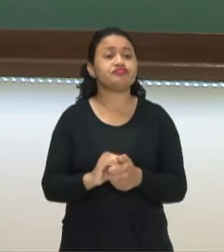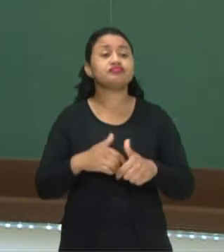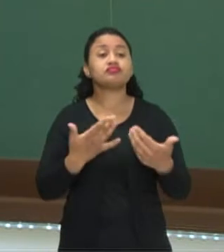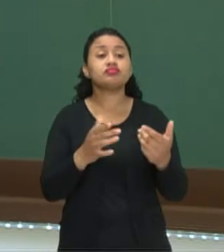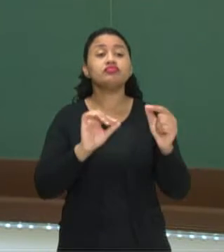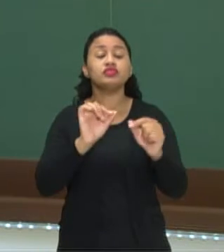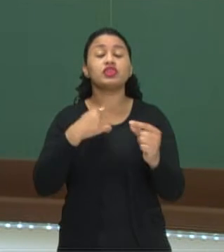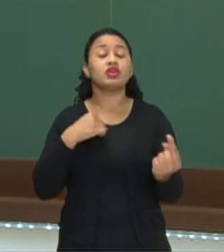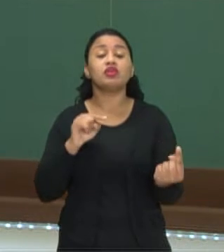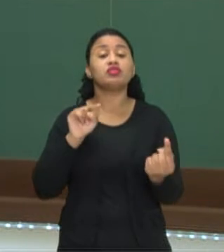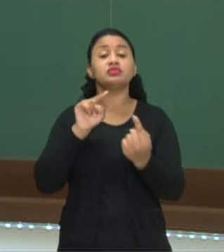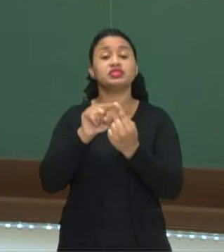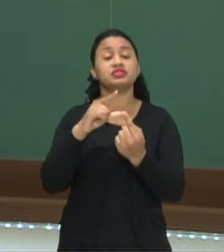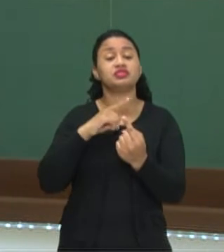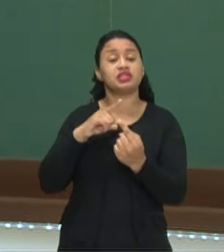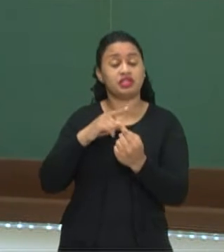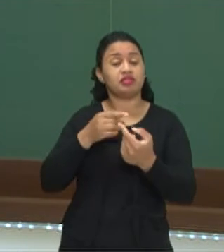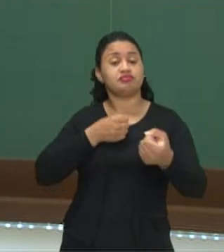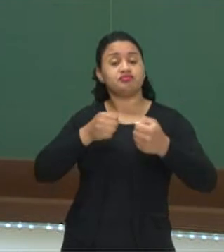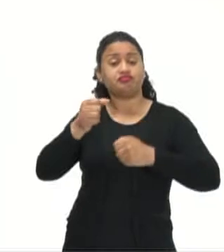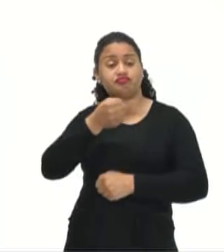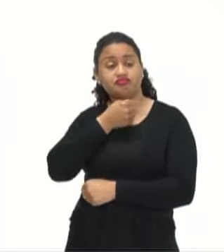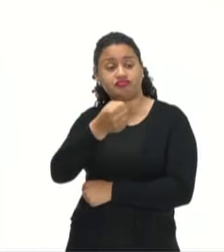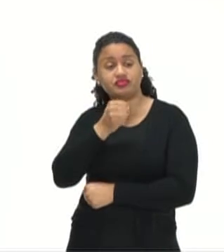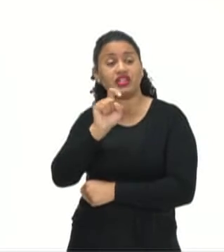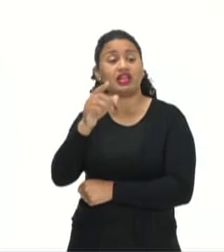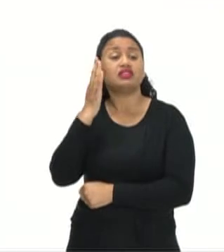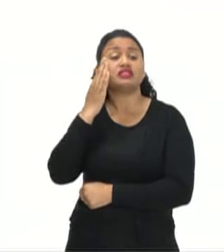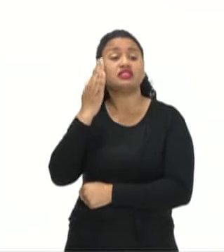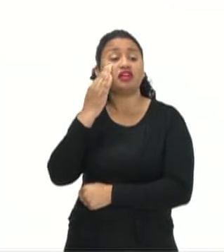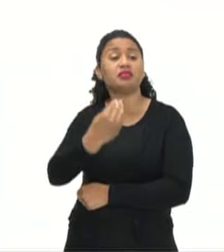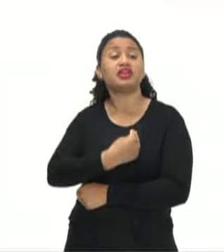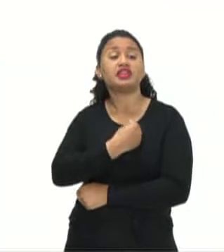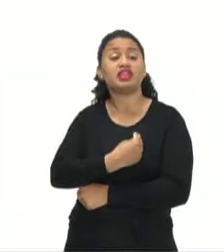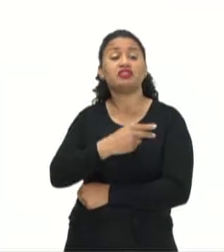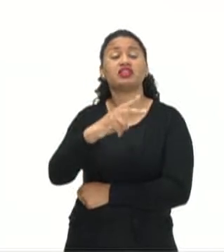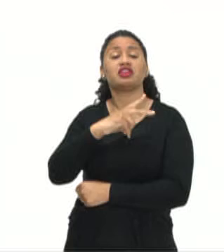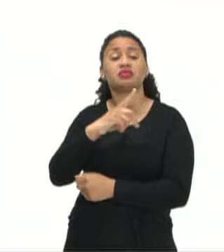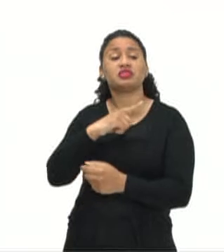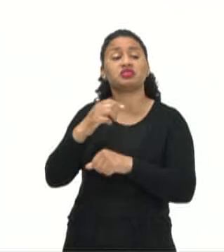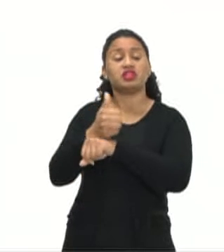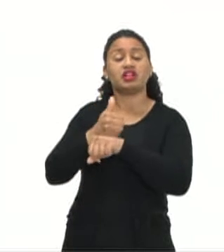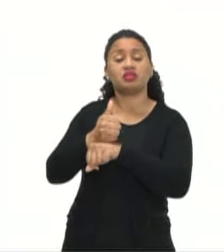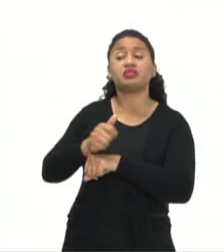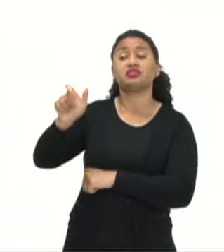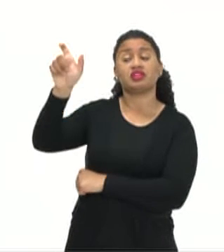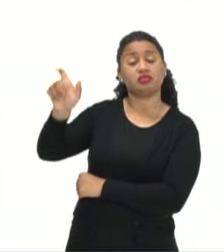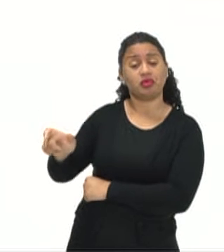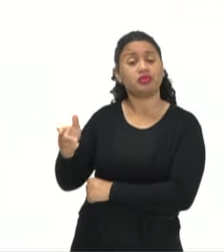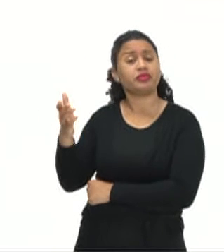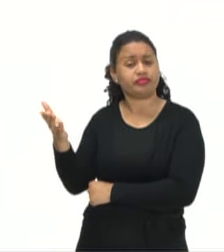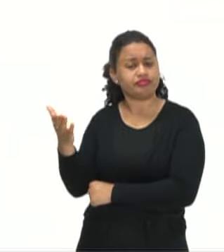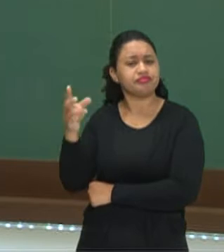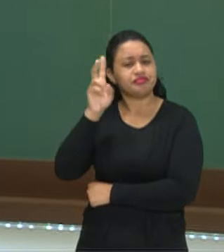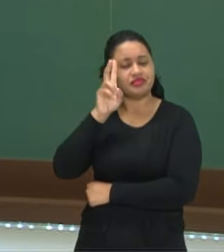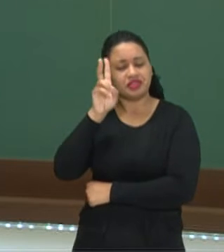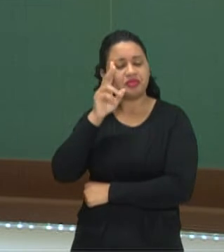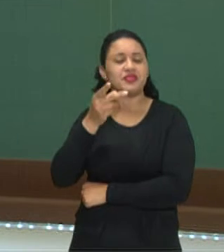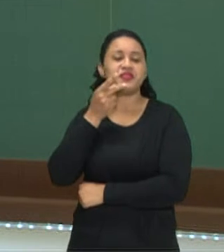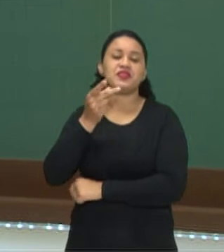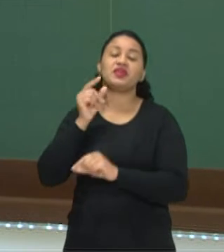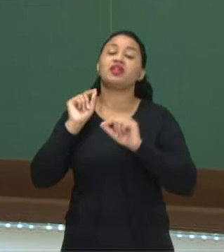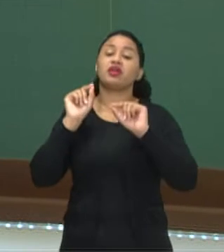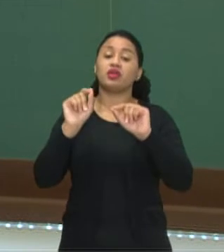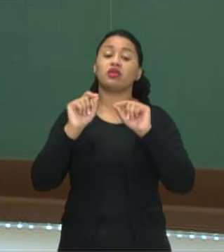O objetivo de um talk show é saber mais sobre a vida pessoal e profissional de alguém. Lembra que a teacher